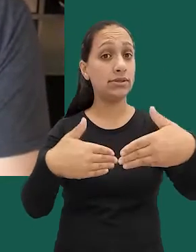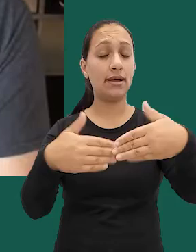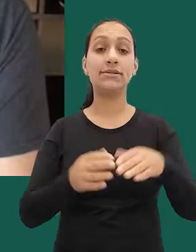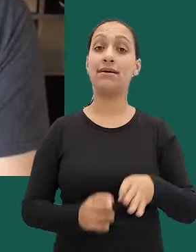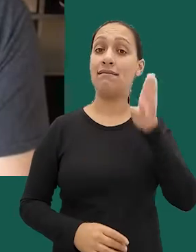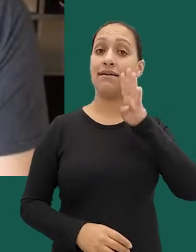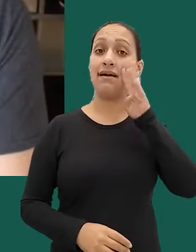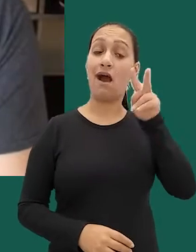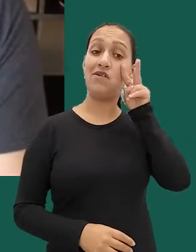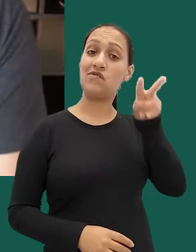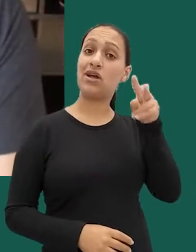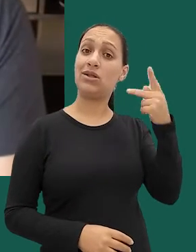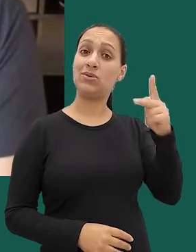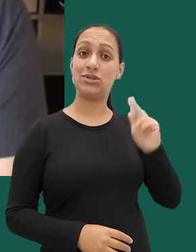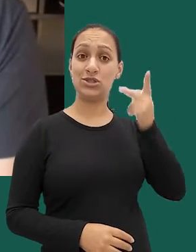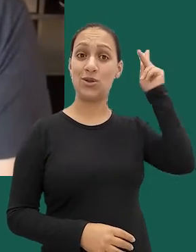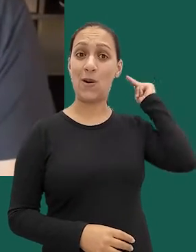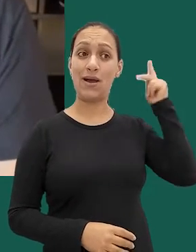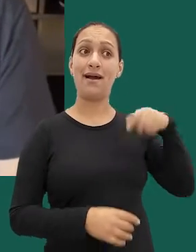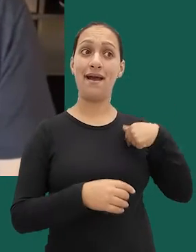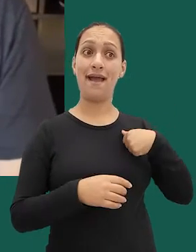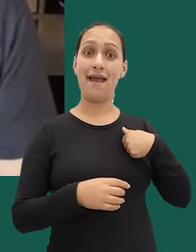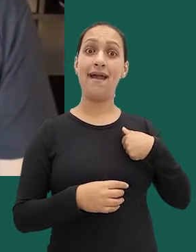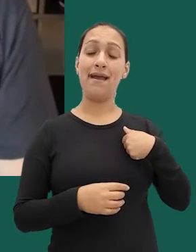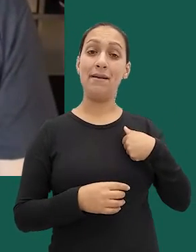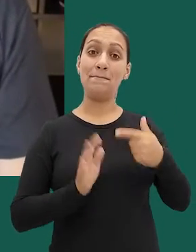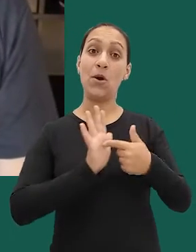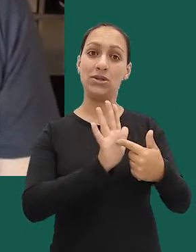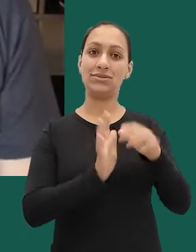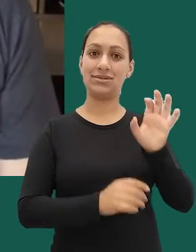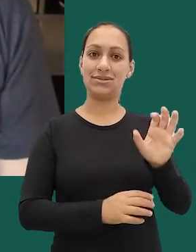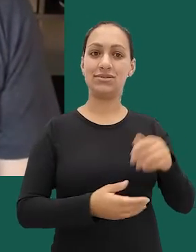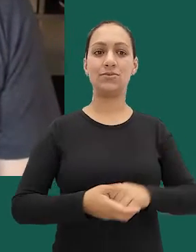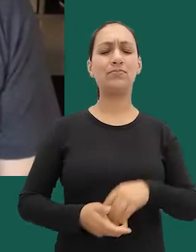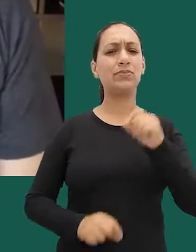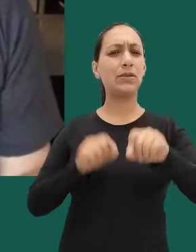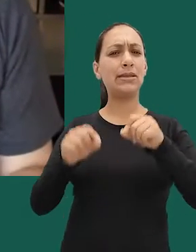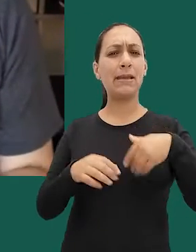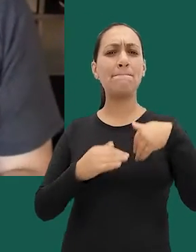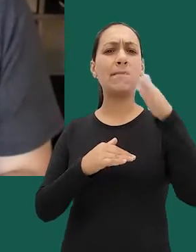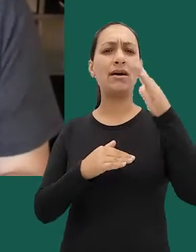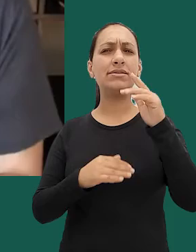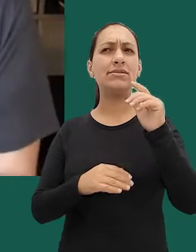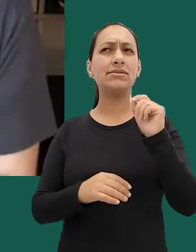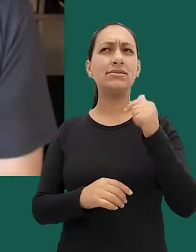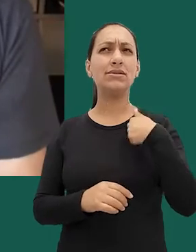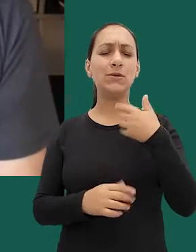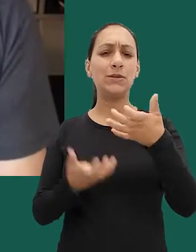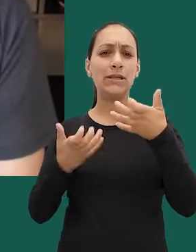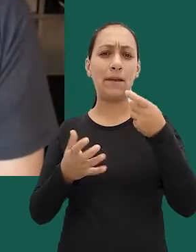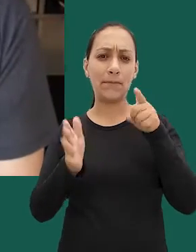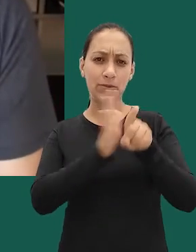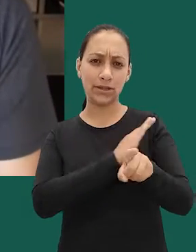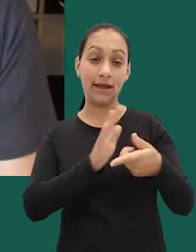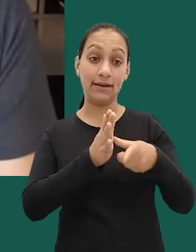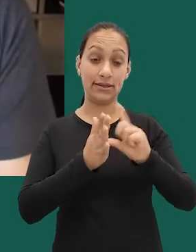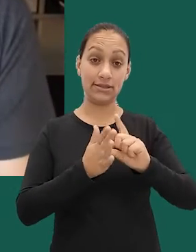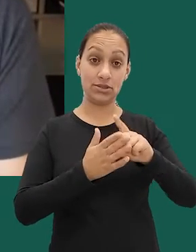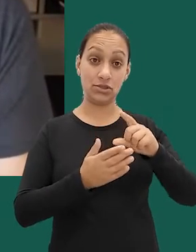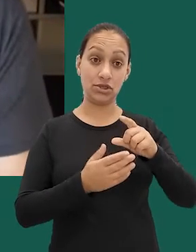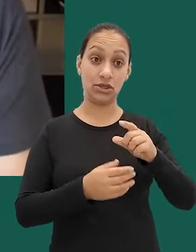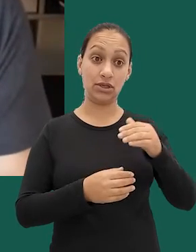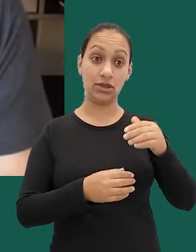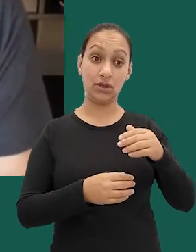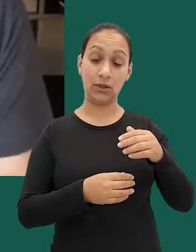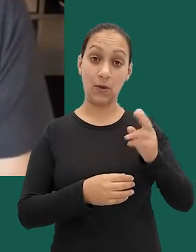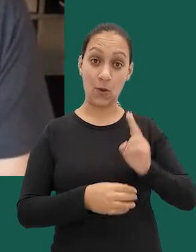ver que a tua história reflete muito disso, assim. Que mais que eu queria te perguntar? Sim, antes da gente avançar um pouquinho, eu